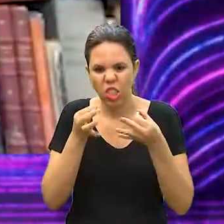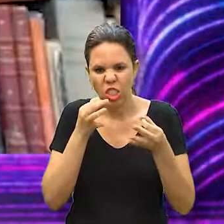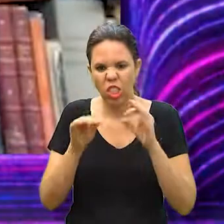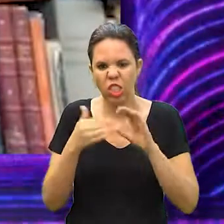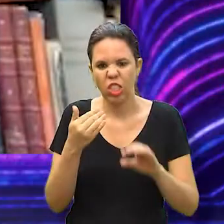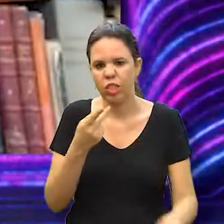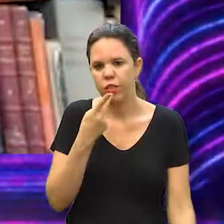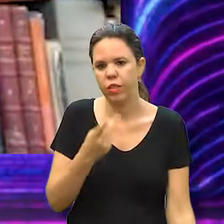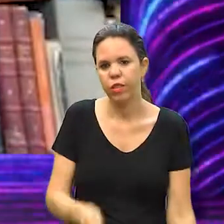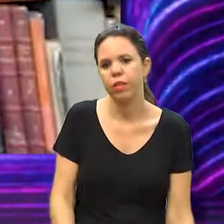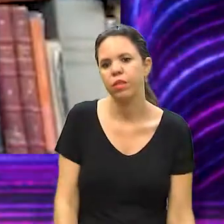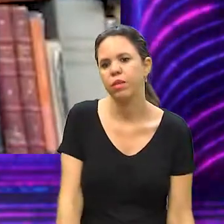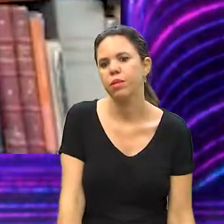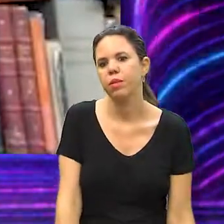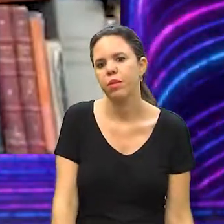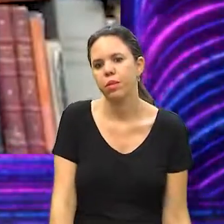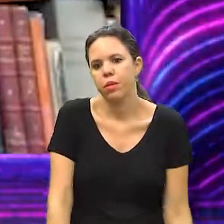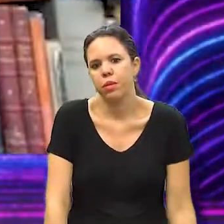críticas?